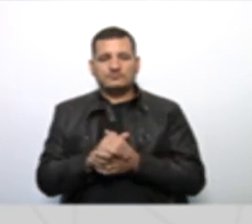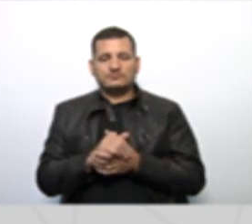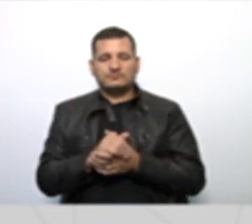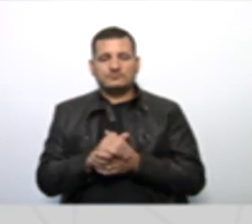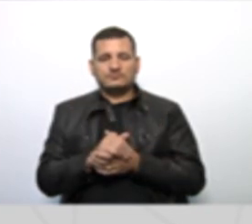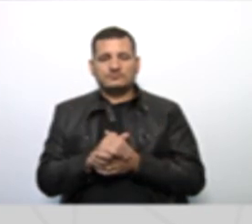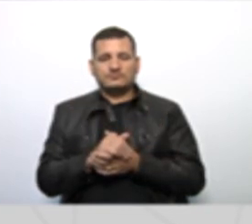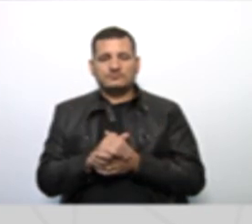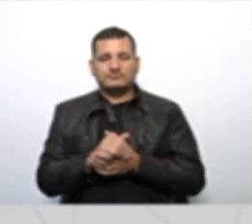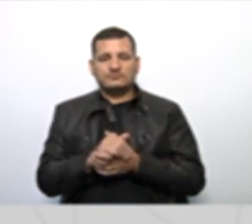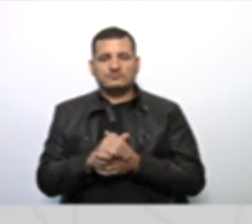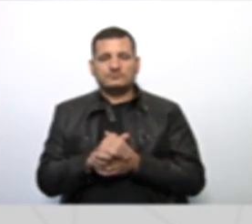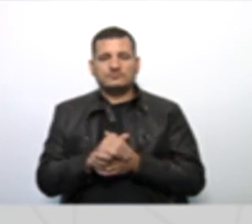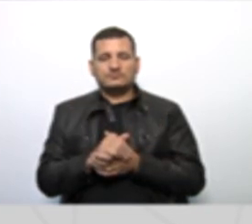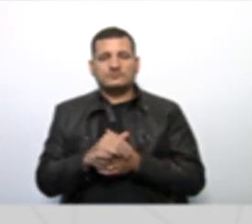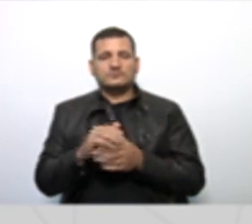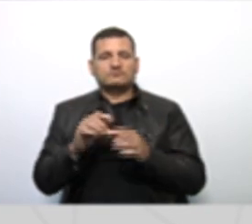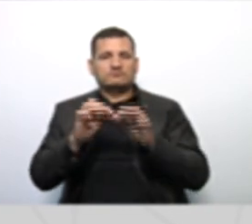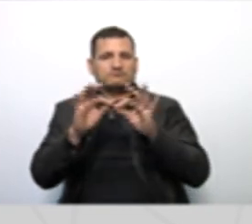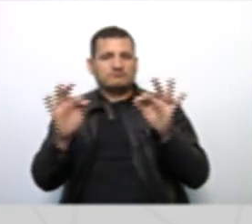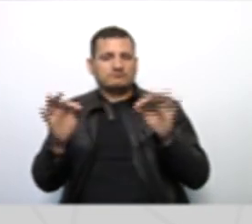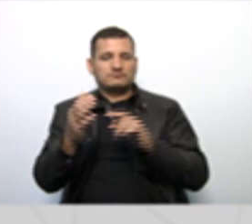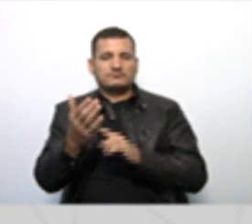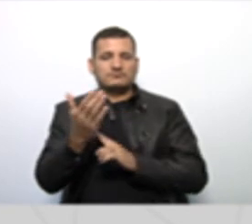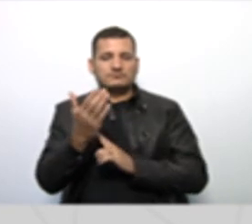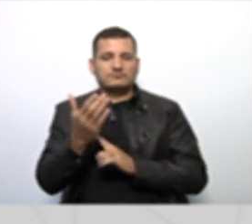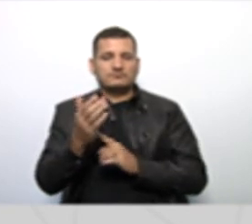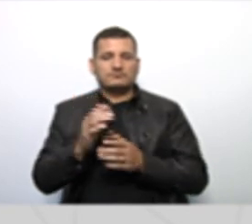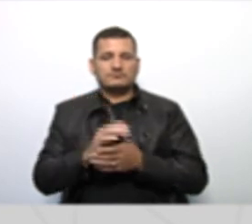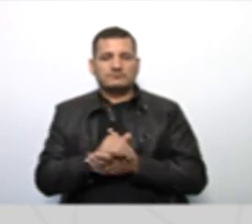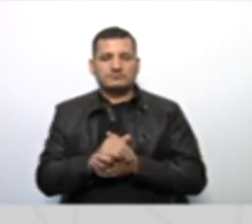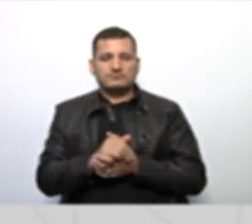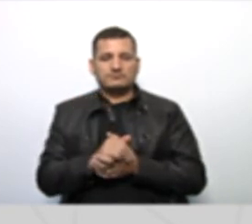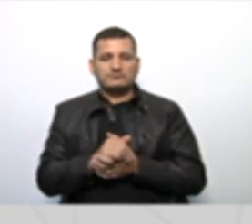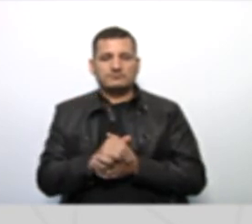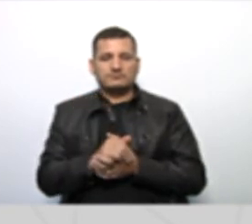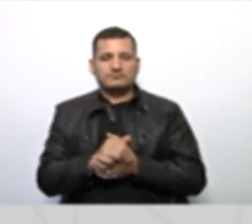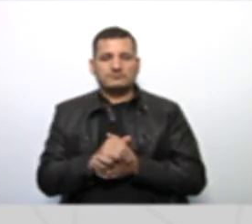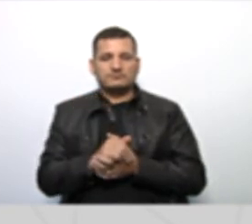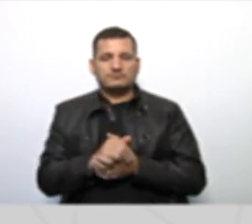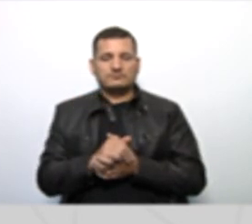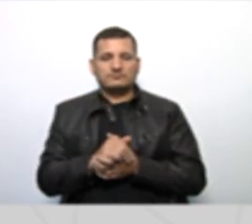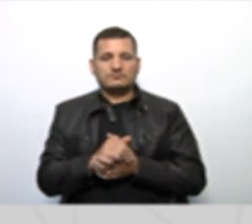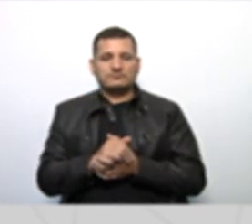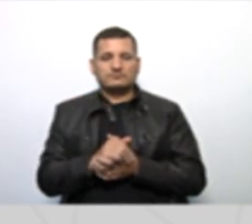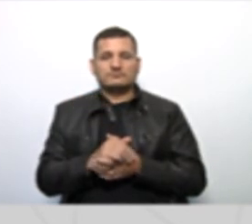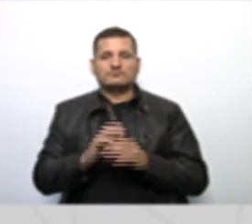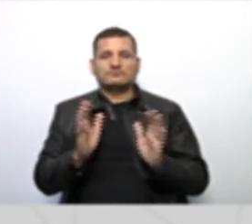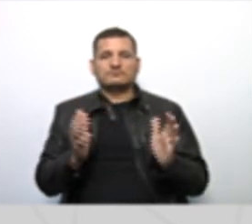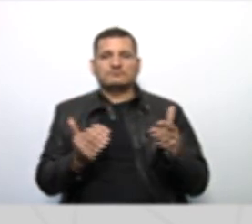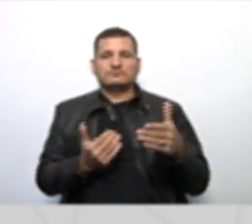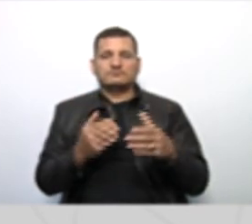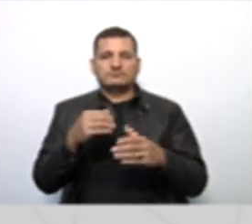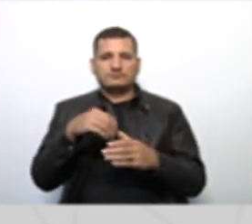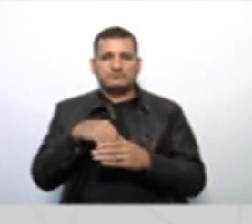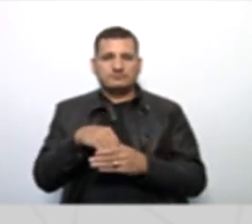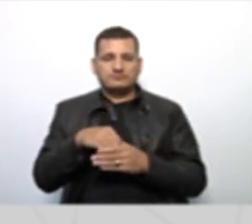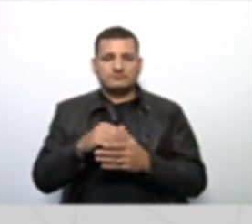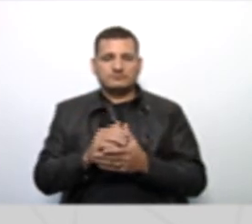executa ele, logo em seguida vem bem-vindo ao Kive. OK? Empacotamento.